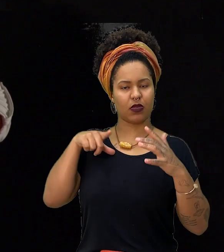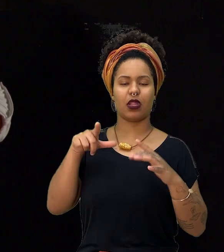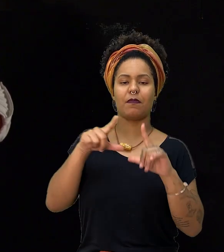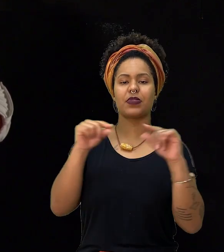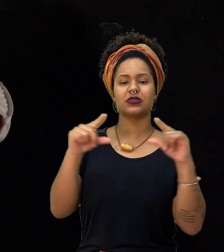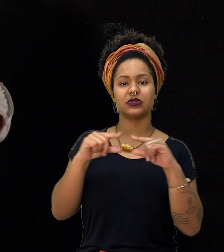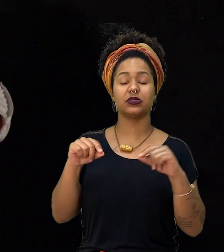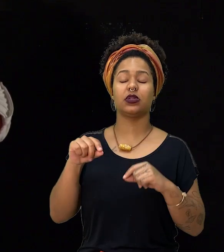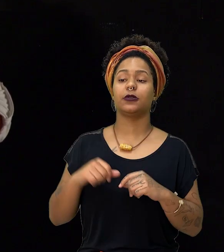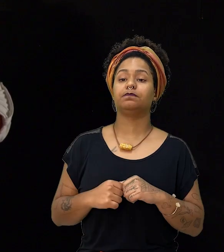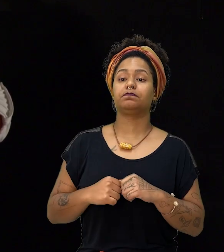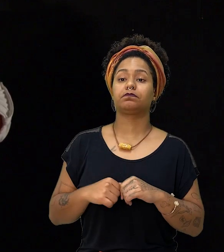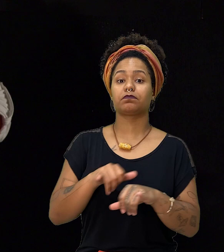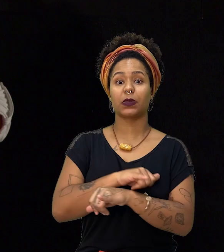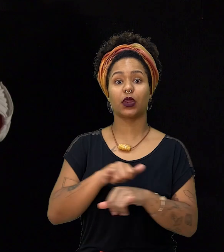de